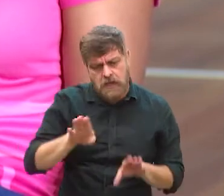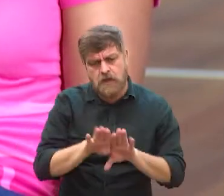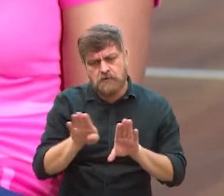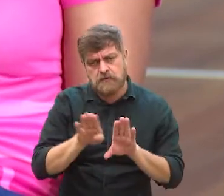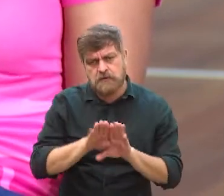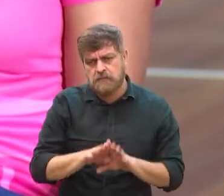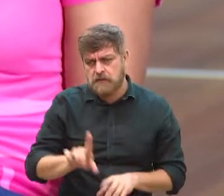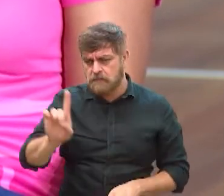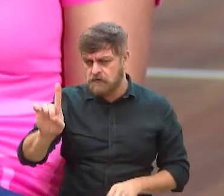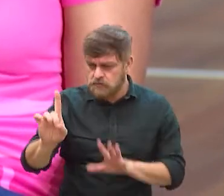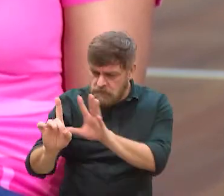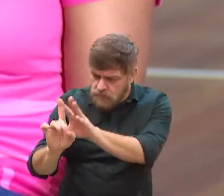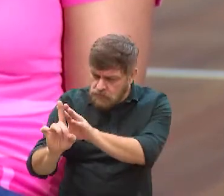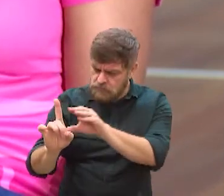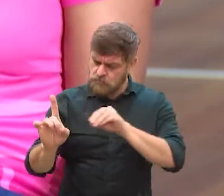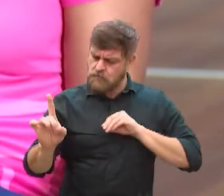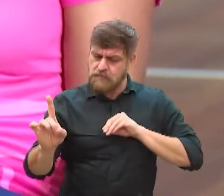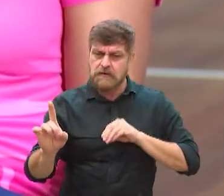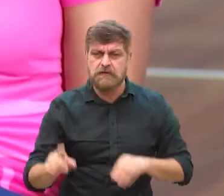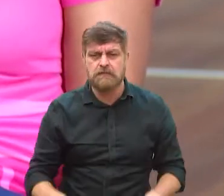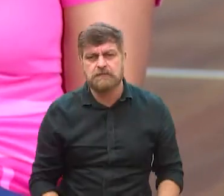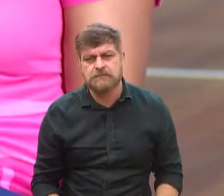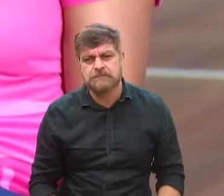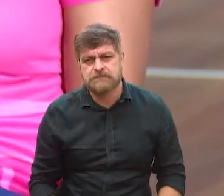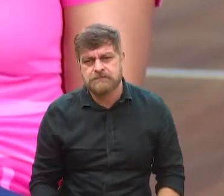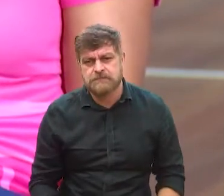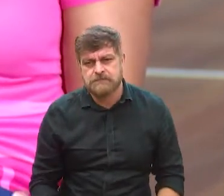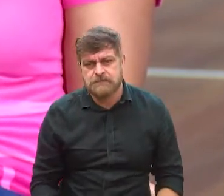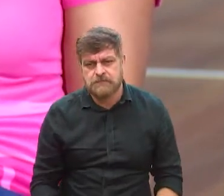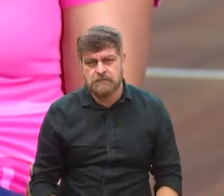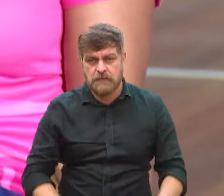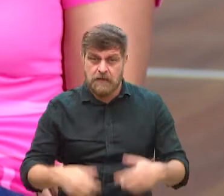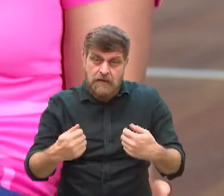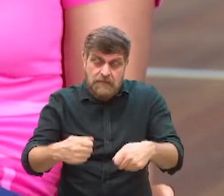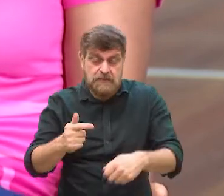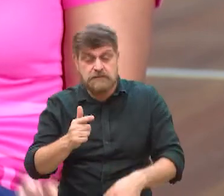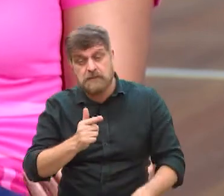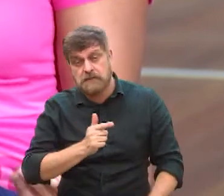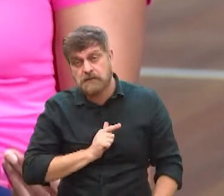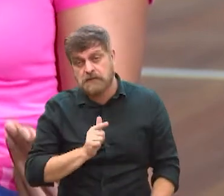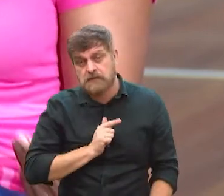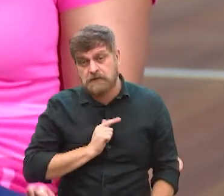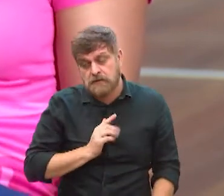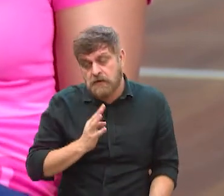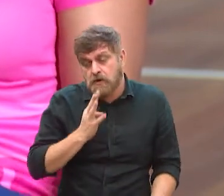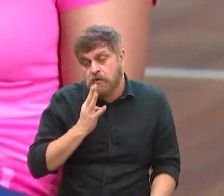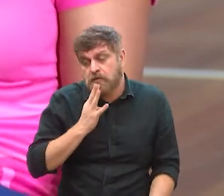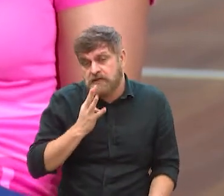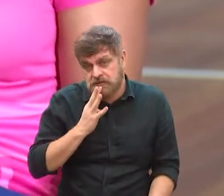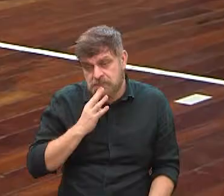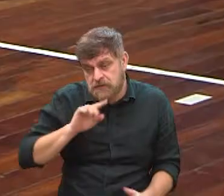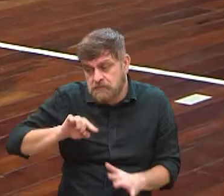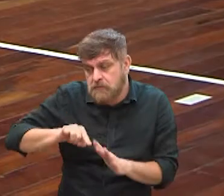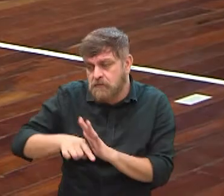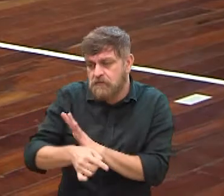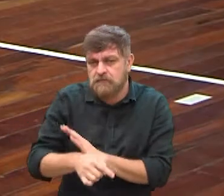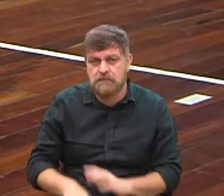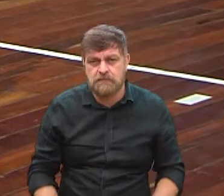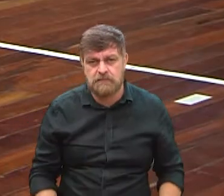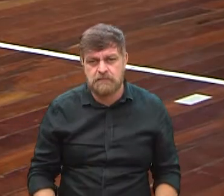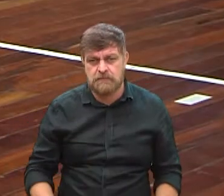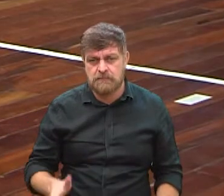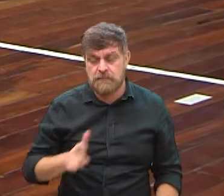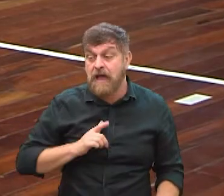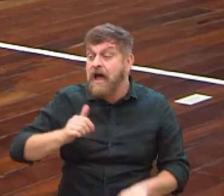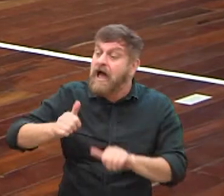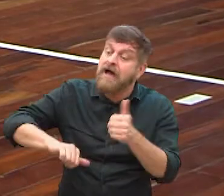eu digo. E basta ter esse conhecimento maior, né? Que